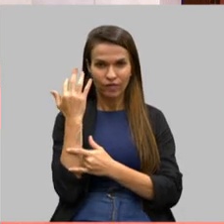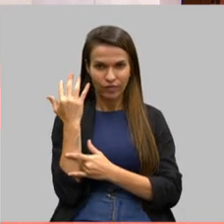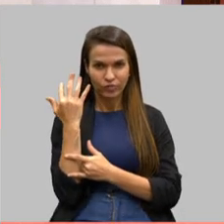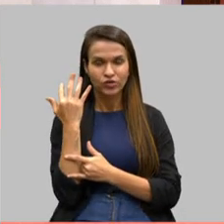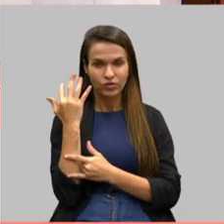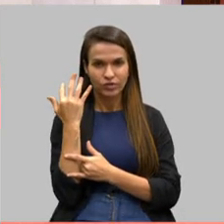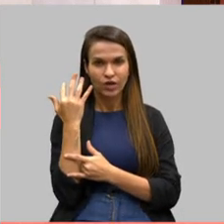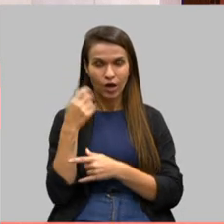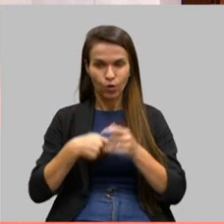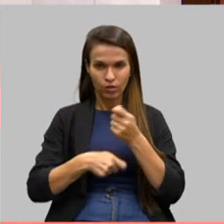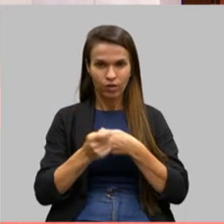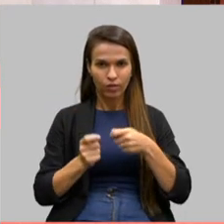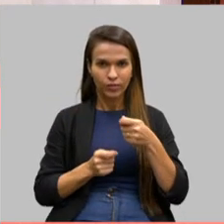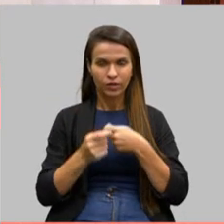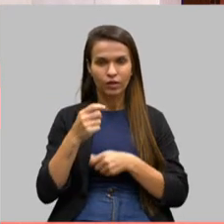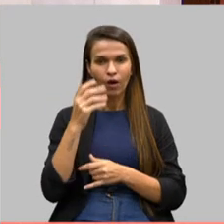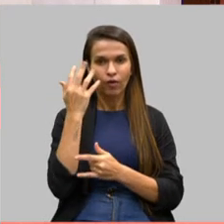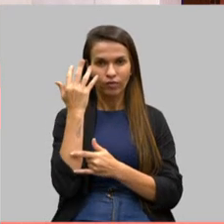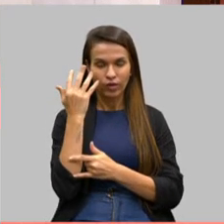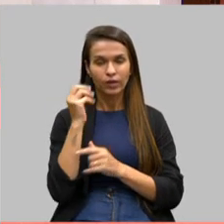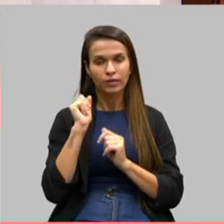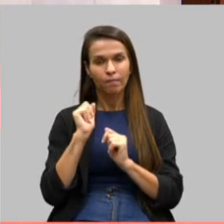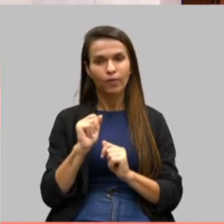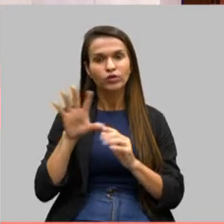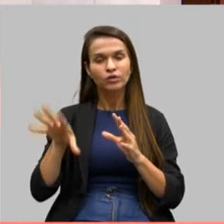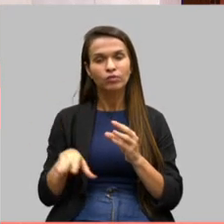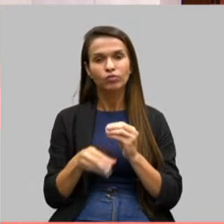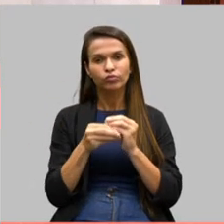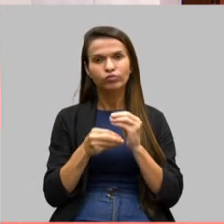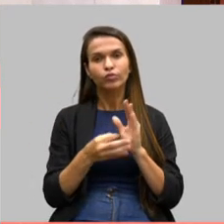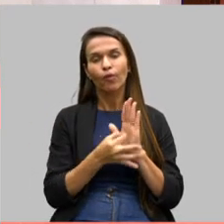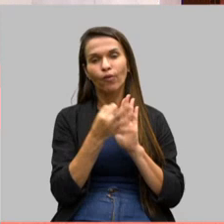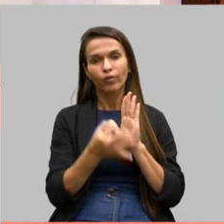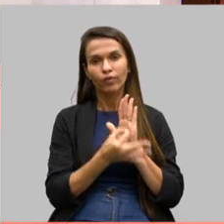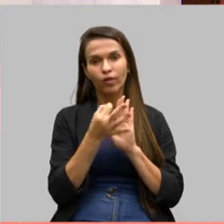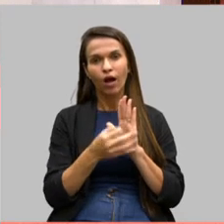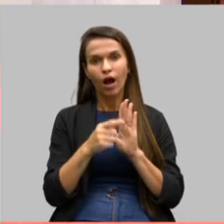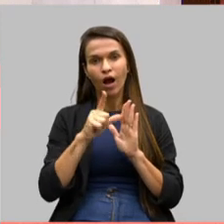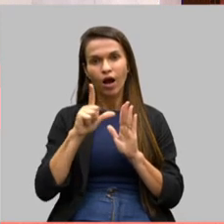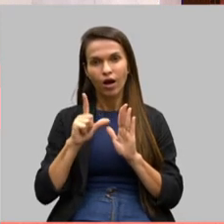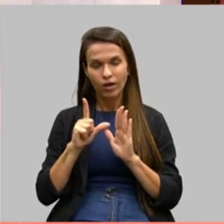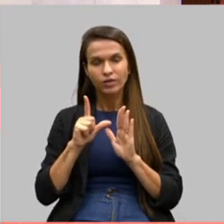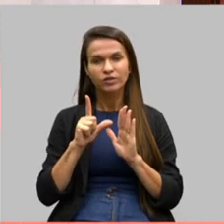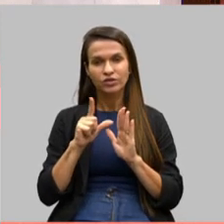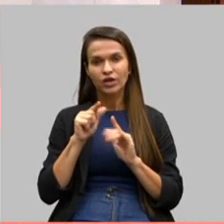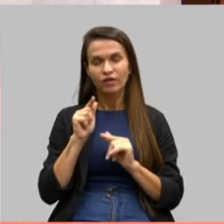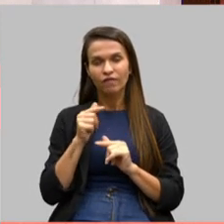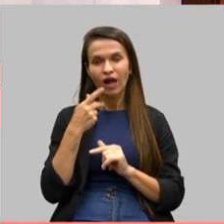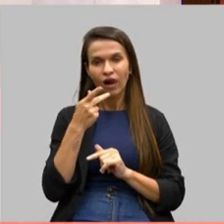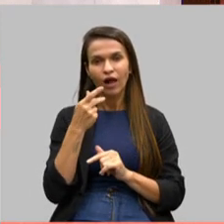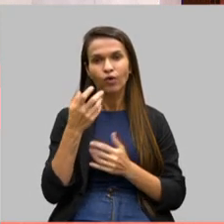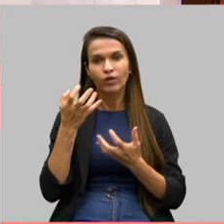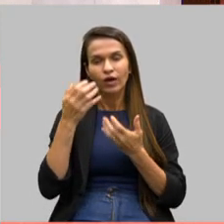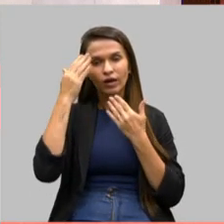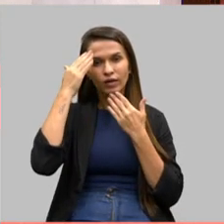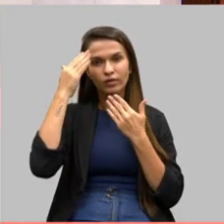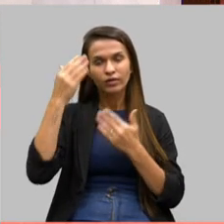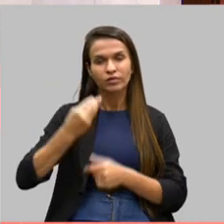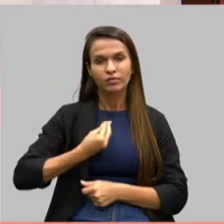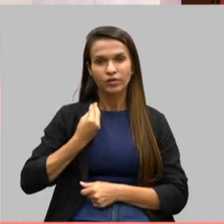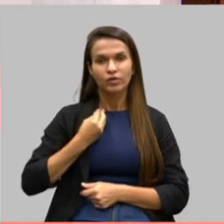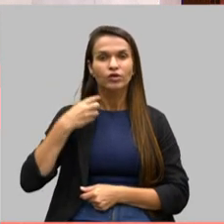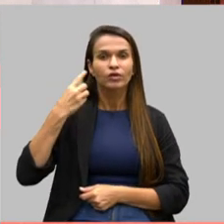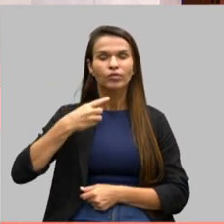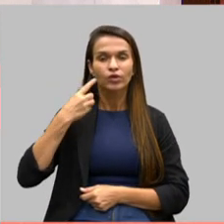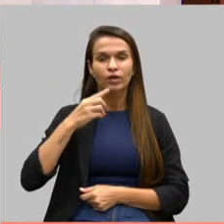que ele possa fazer os seus comentários. Antes do senhor Bernardo falar, eu quero agradecer a presença do deputado